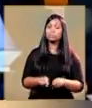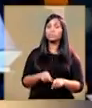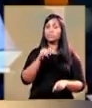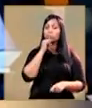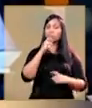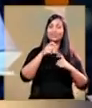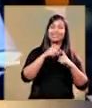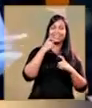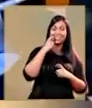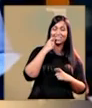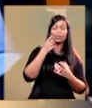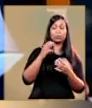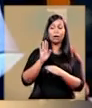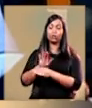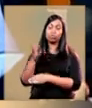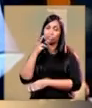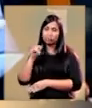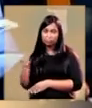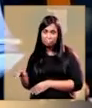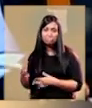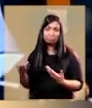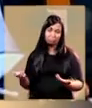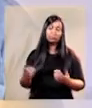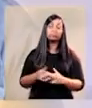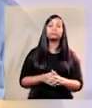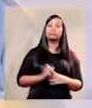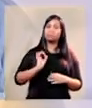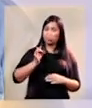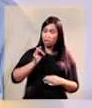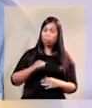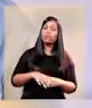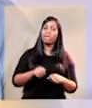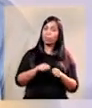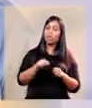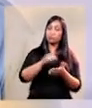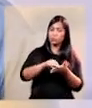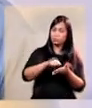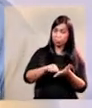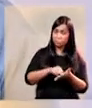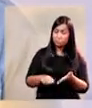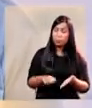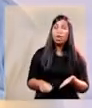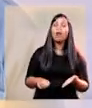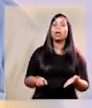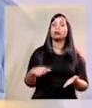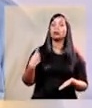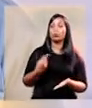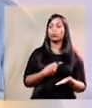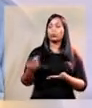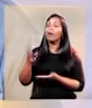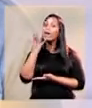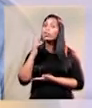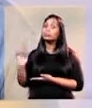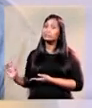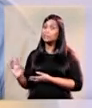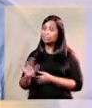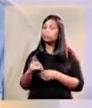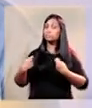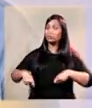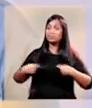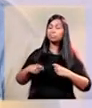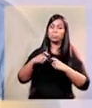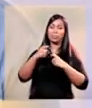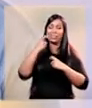um dentista e gostaria de auxiliar essas crianças. Isso, então ela faz uma ficha de cadastro e aí nós encaminhamos essas crianças